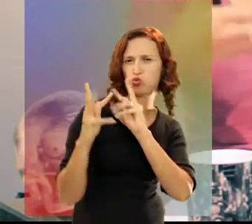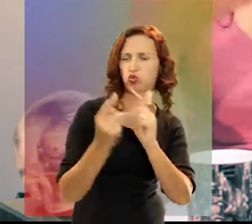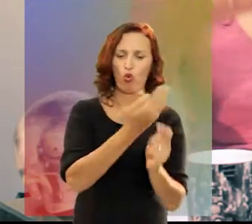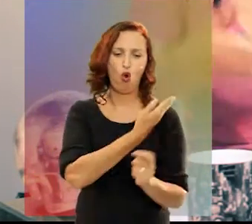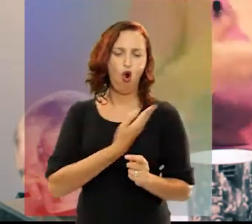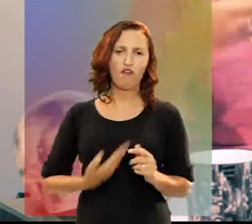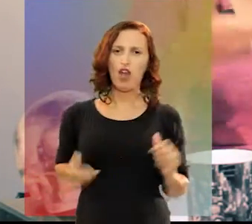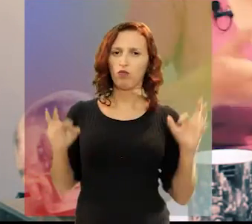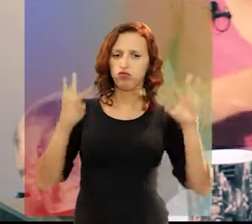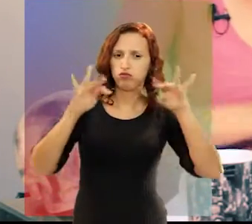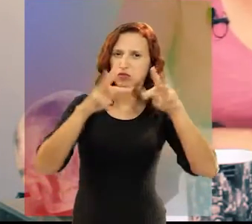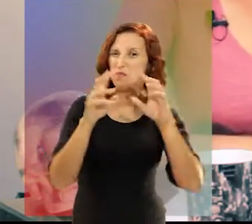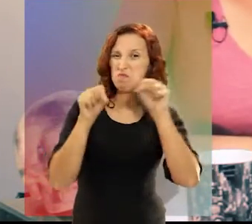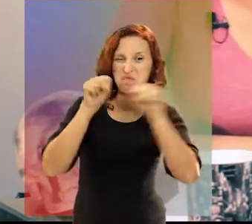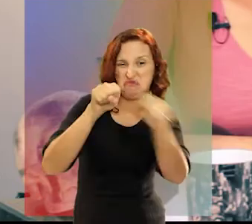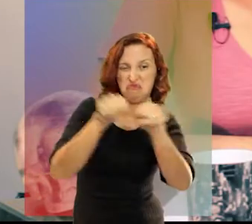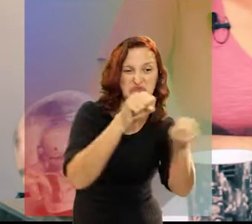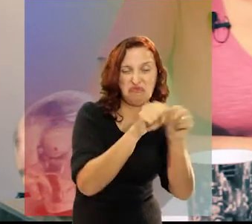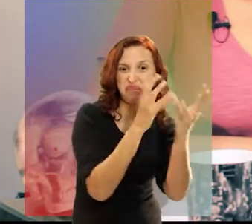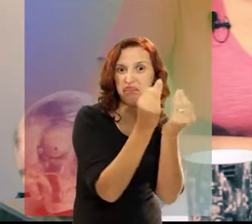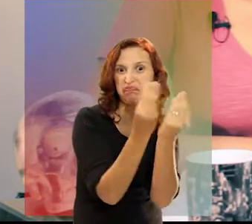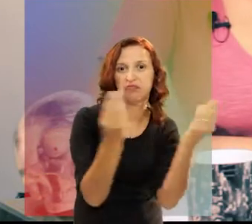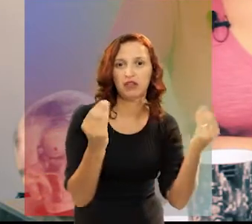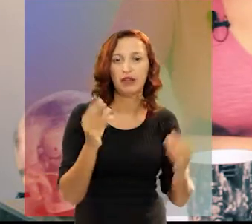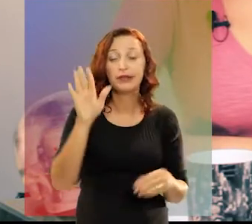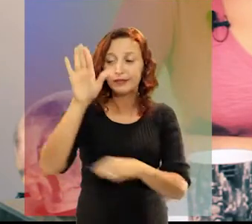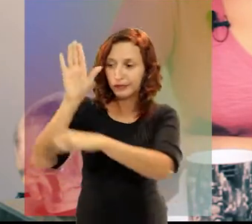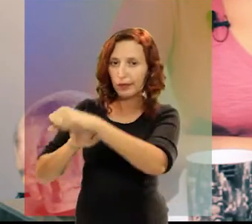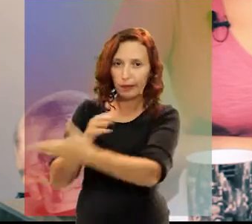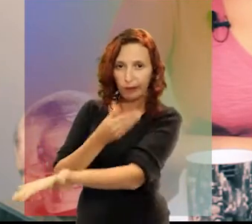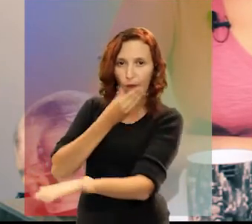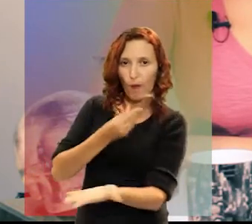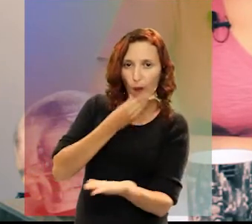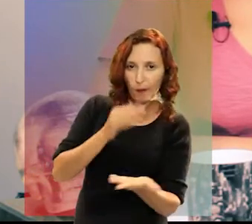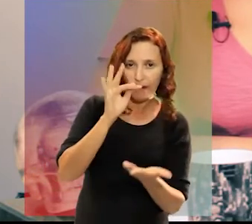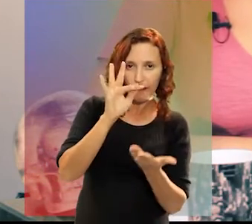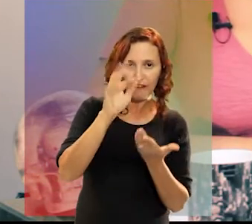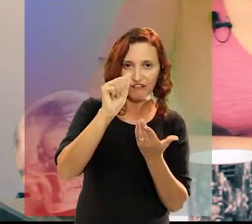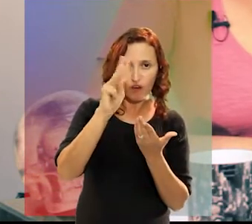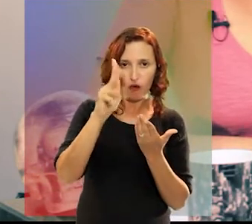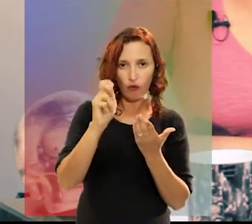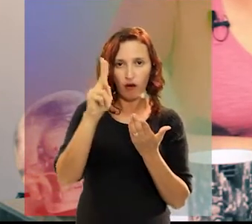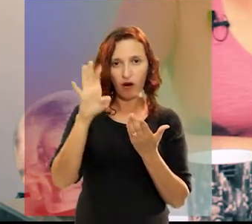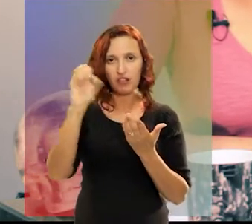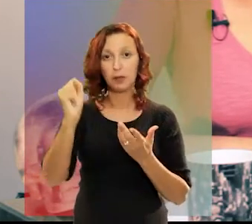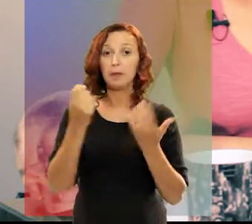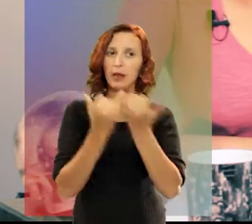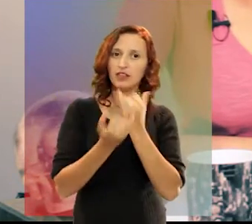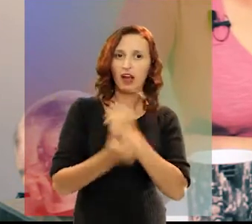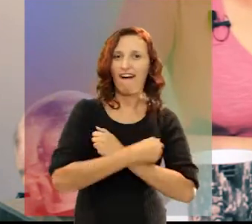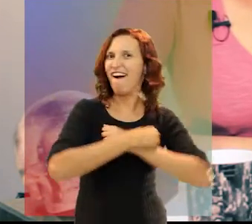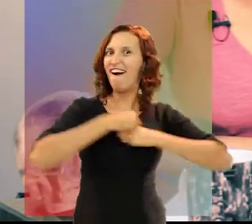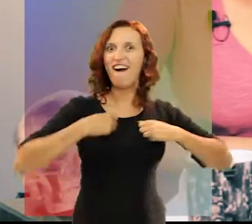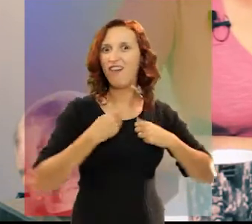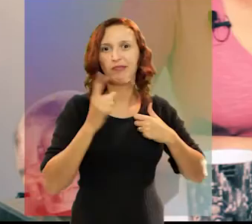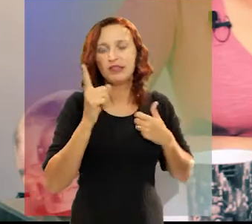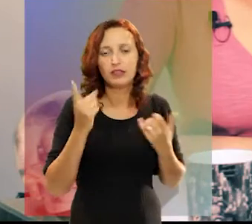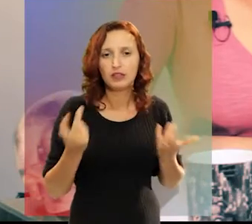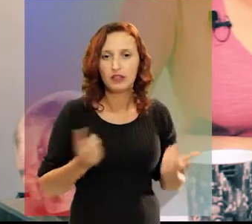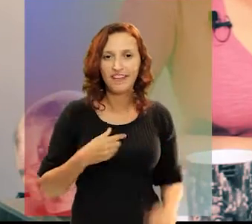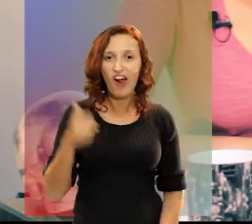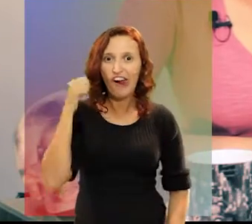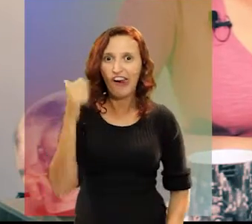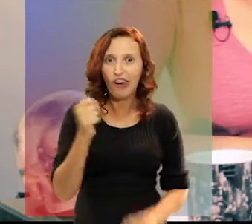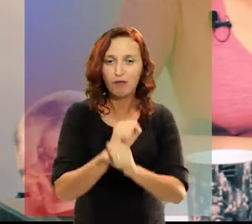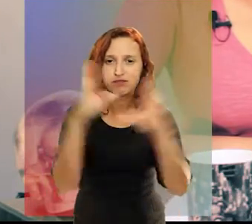representantes daquele governo totalitário. Era matar a galera. E aí chamaram esse peão, que era o Guy Fawkes, que na verdade virou um herói, mas ele era tipo ureia. Ele só